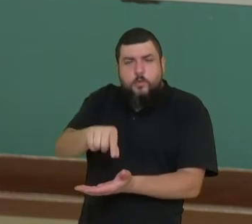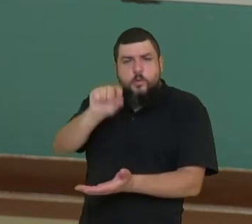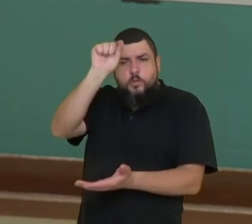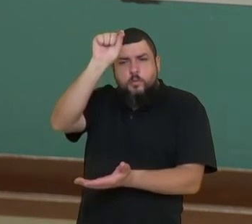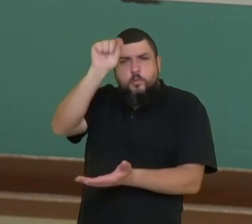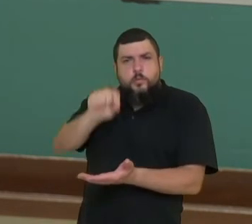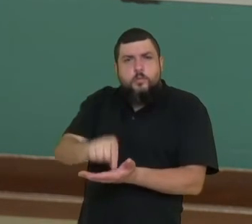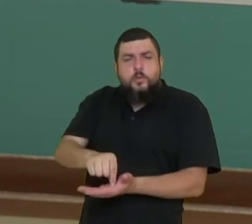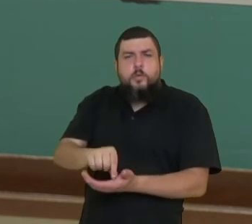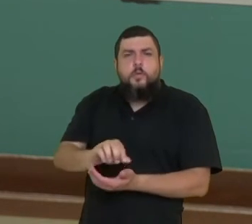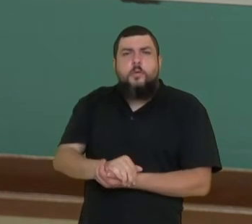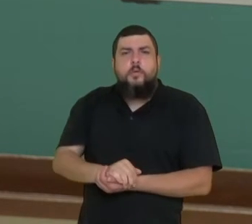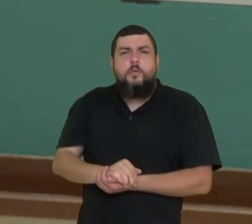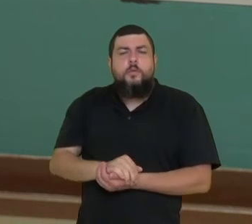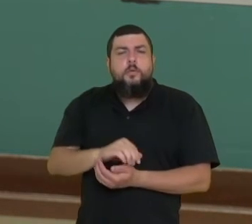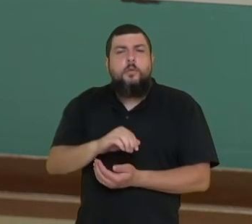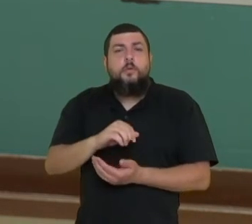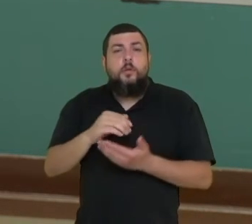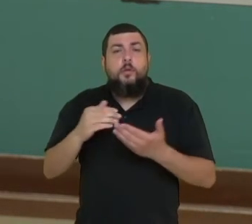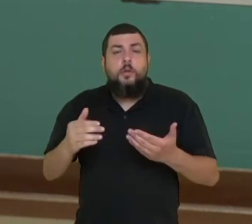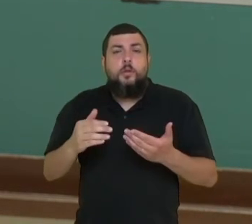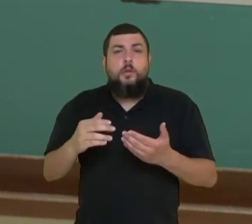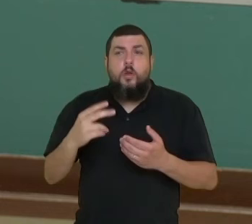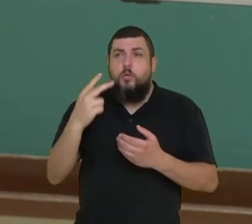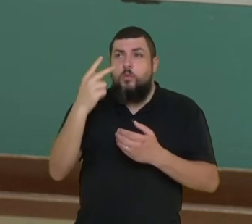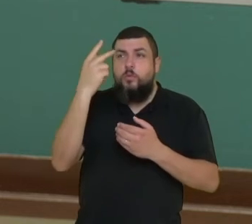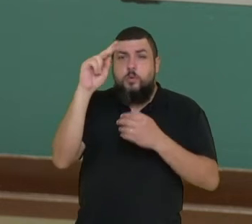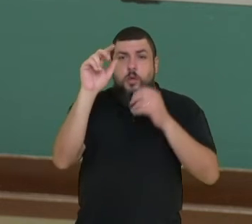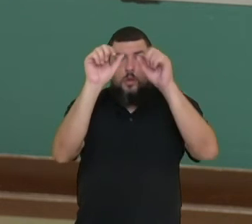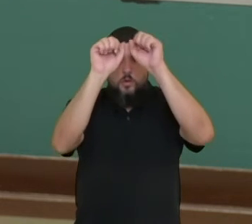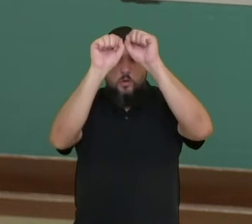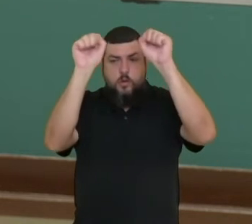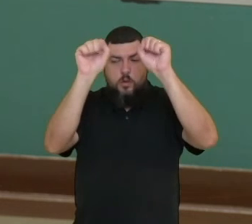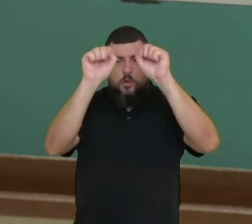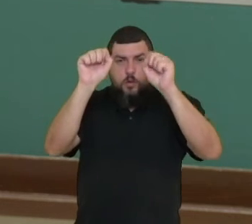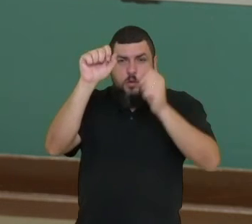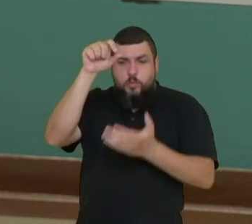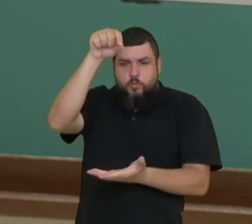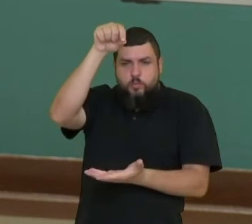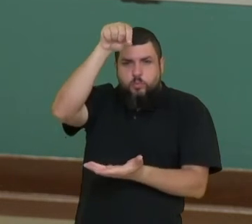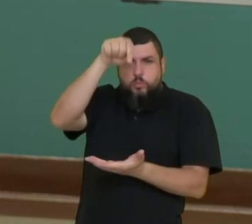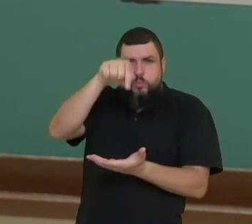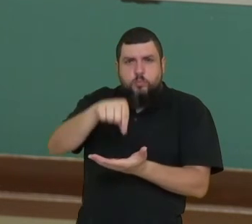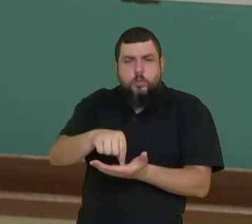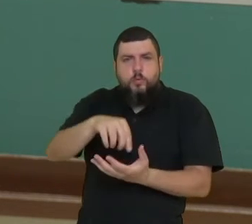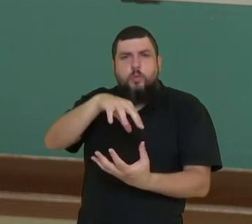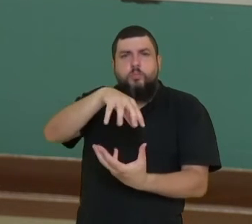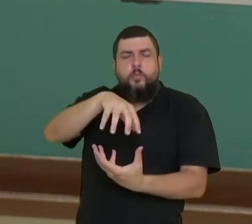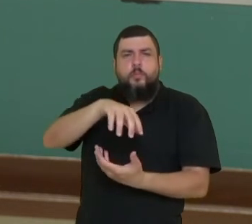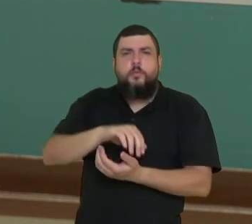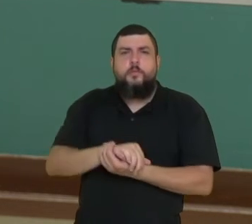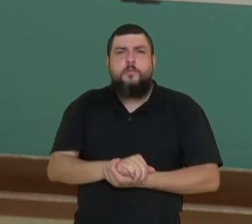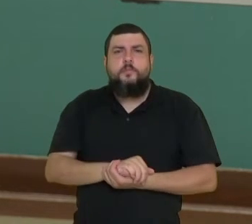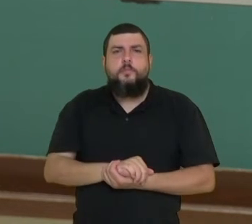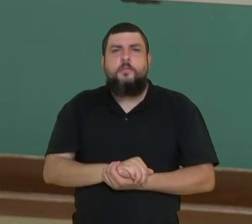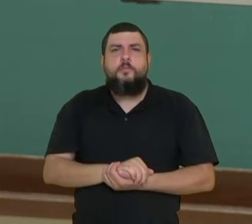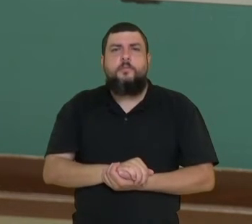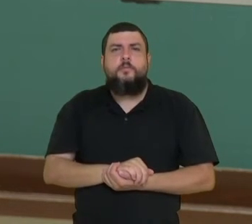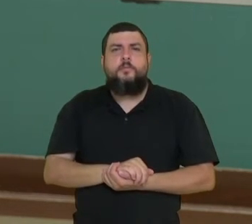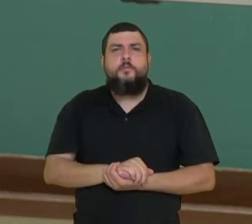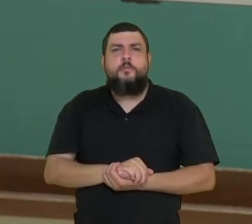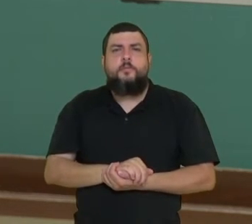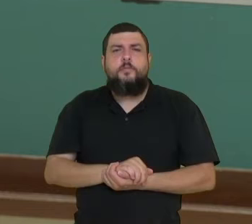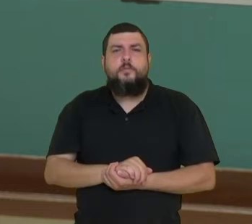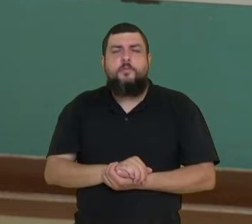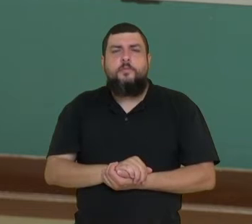positivo, ou seja, estou transferindo energia do sistema para o corpito. Beleza. E agora, o